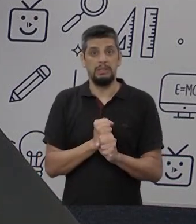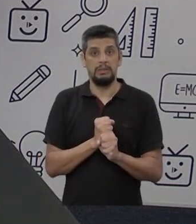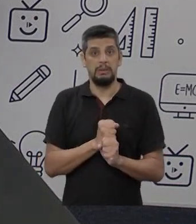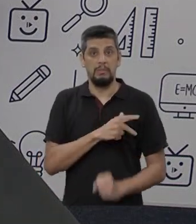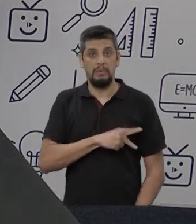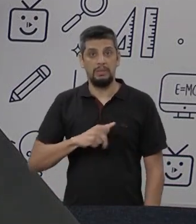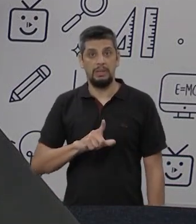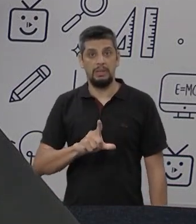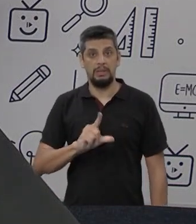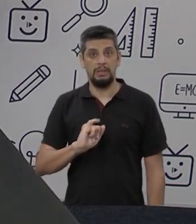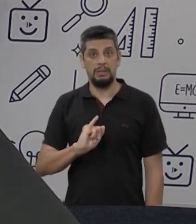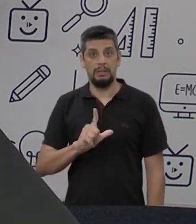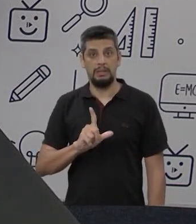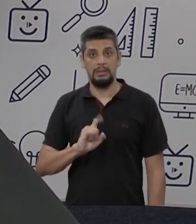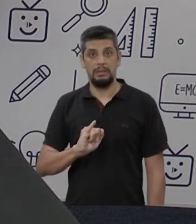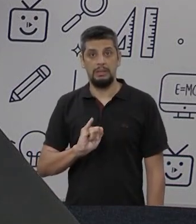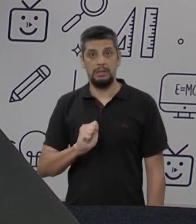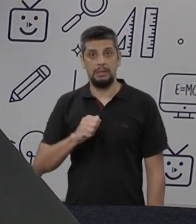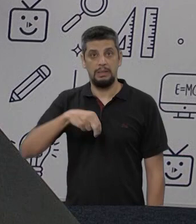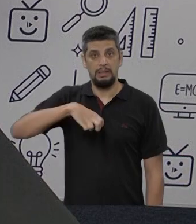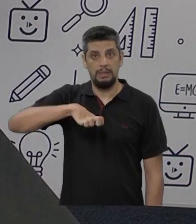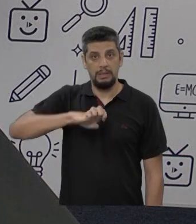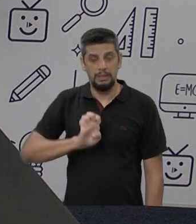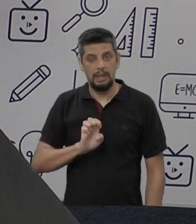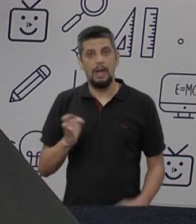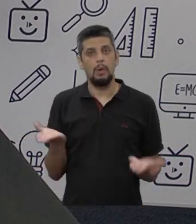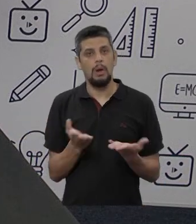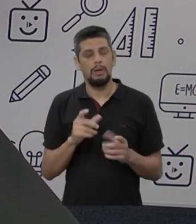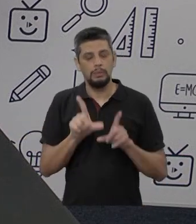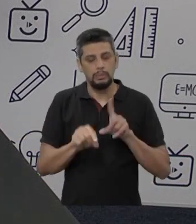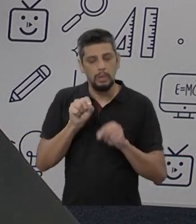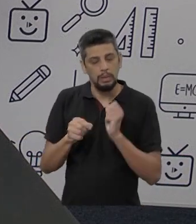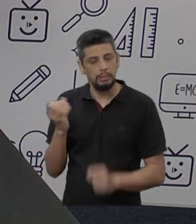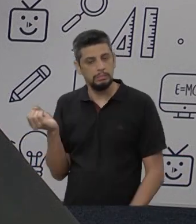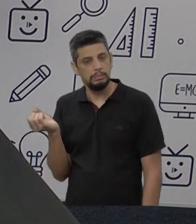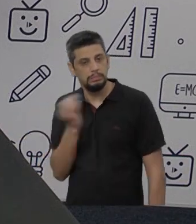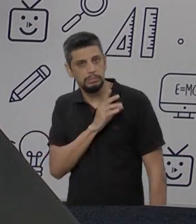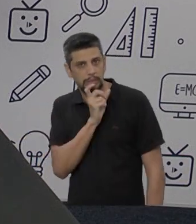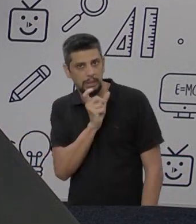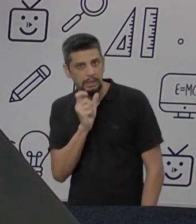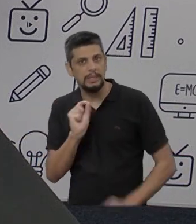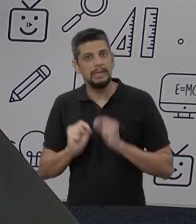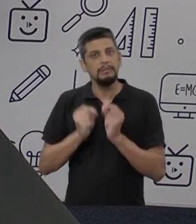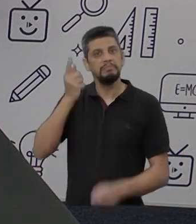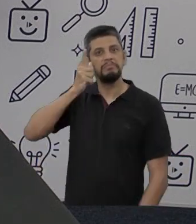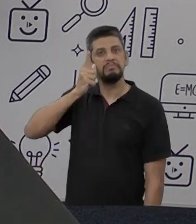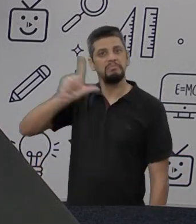mim. Isto. Agora nós vamos escolher novas palavras para ver quem vai ganhar.